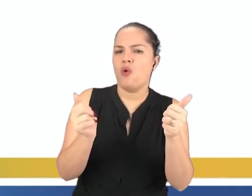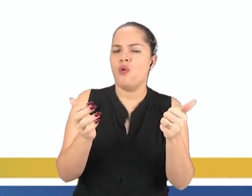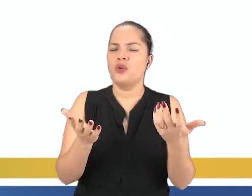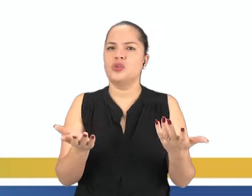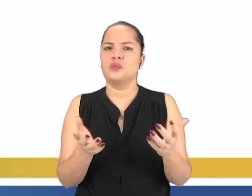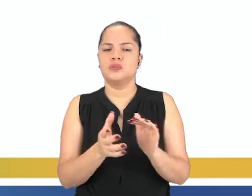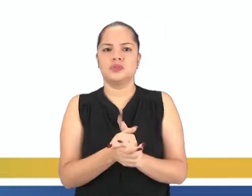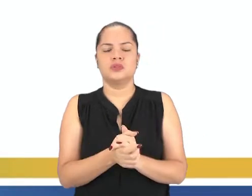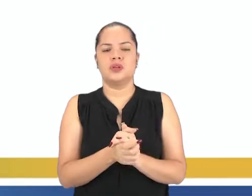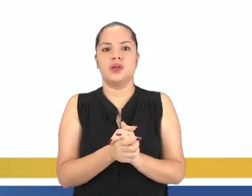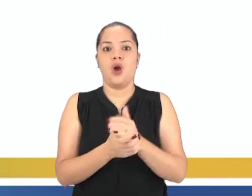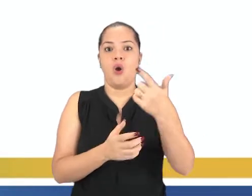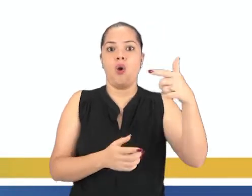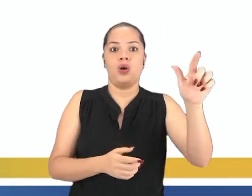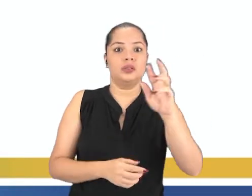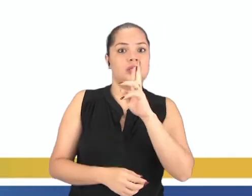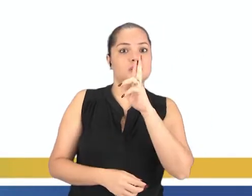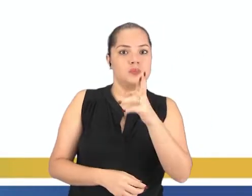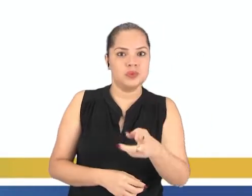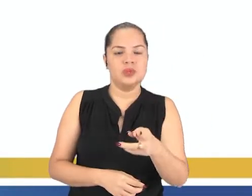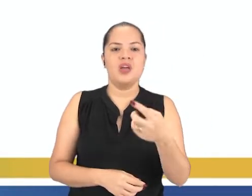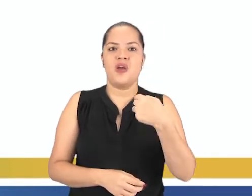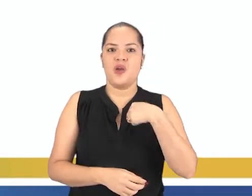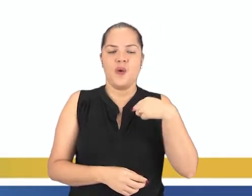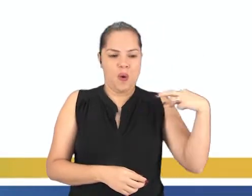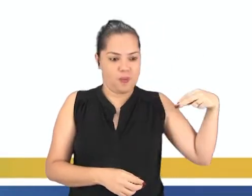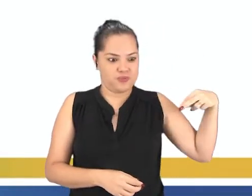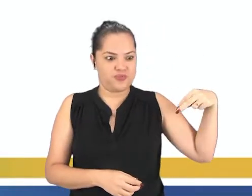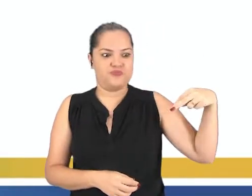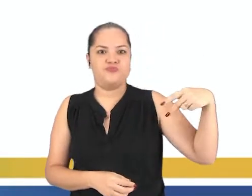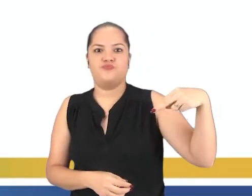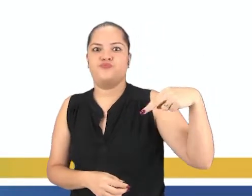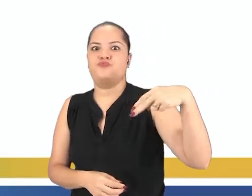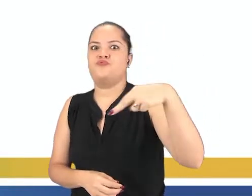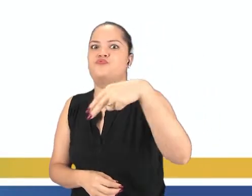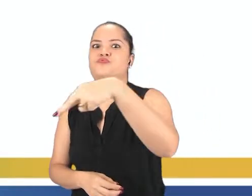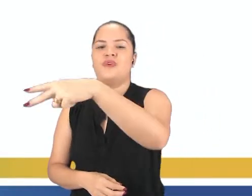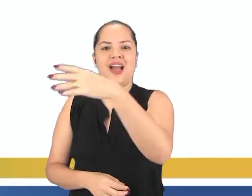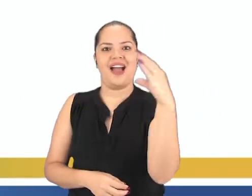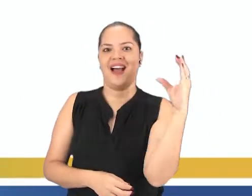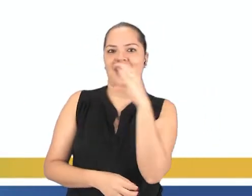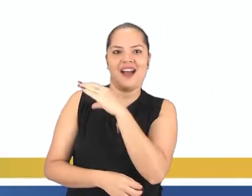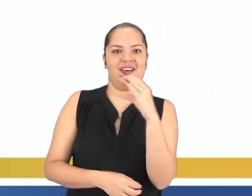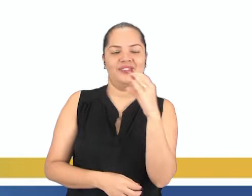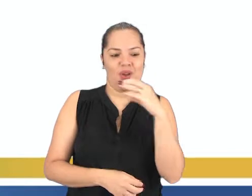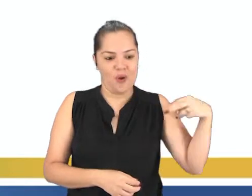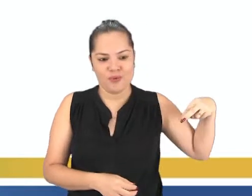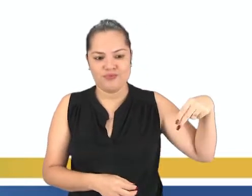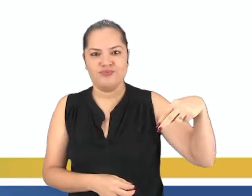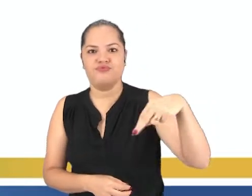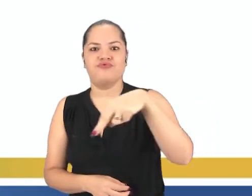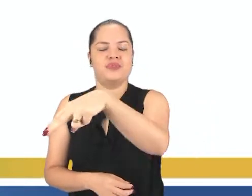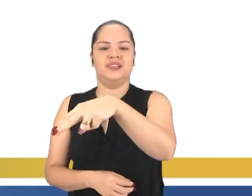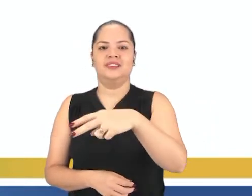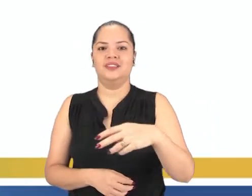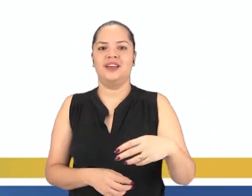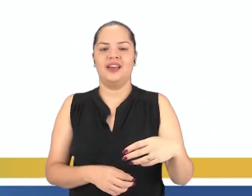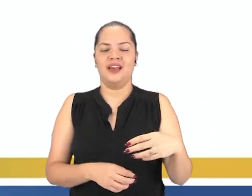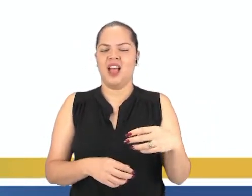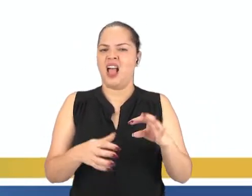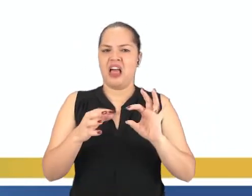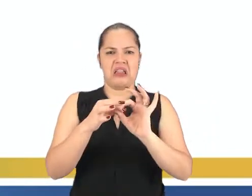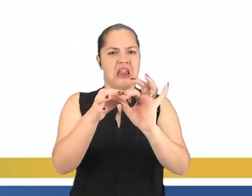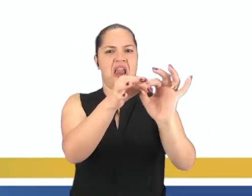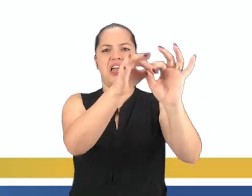último, outra pessoa respondeu: eu correria na rua quando estivesse com pressa e entraria e sairia das lojas sem